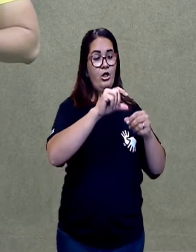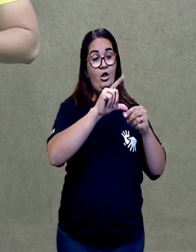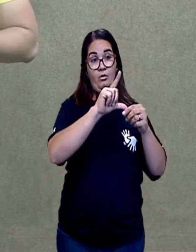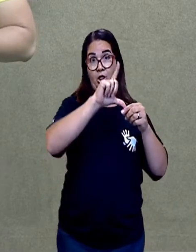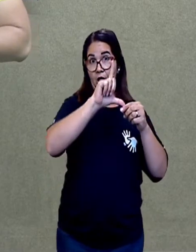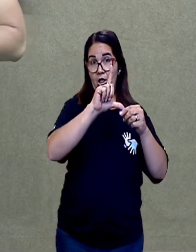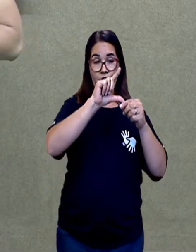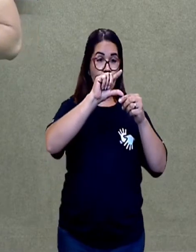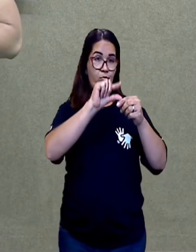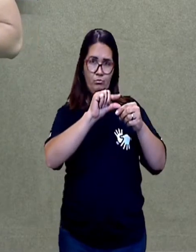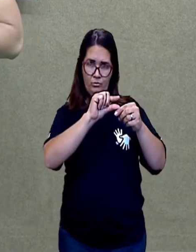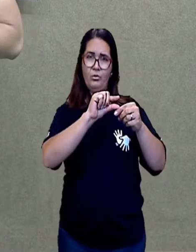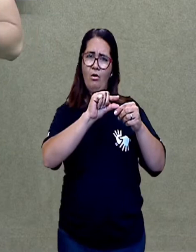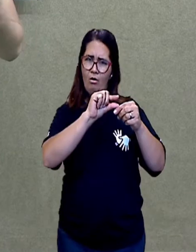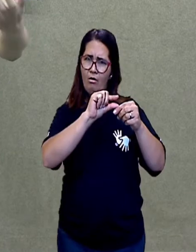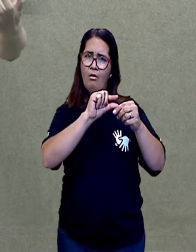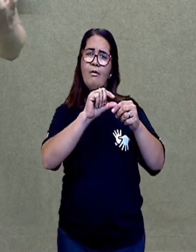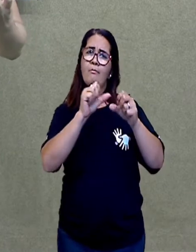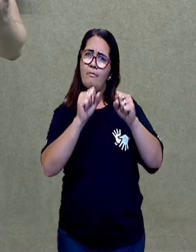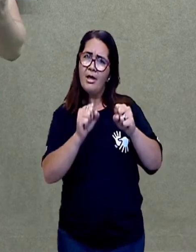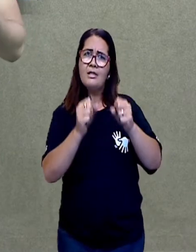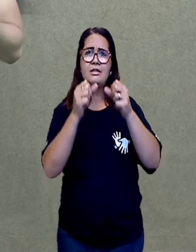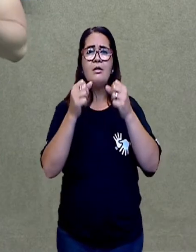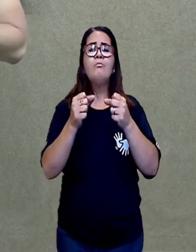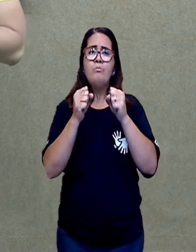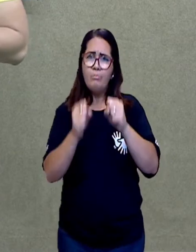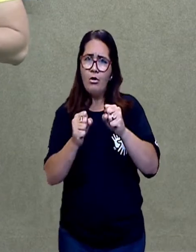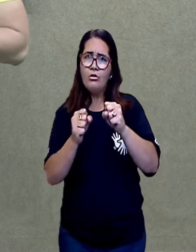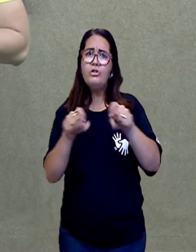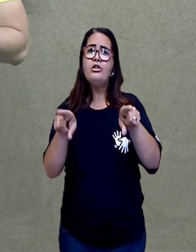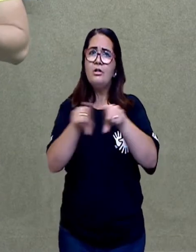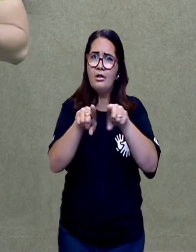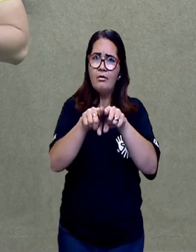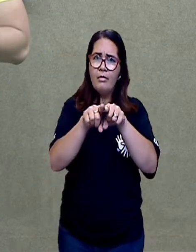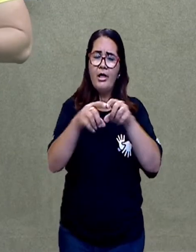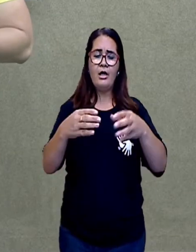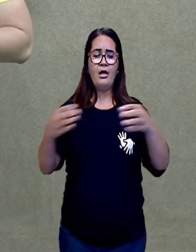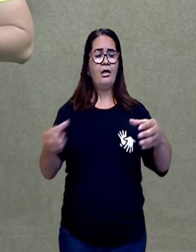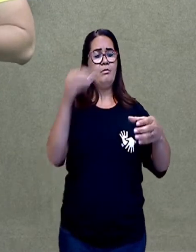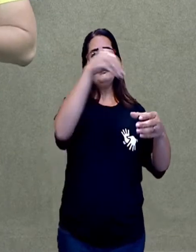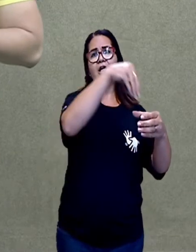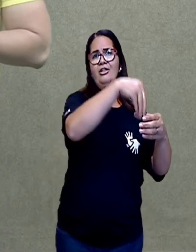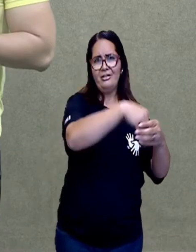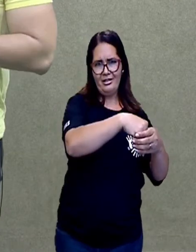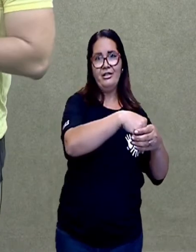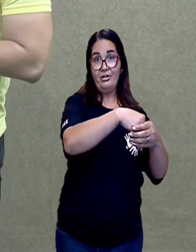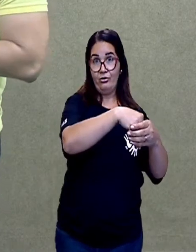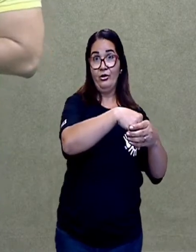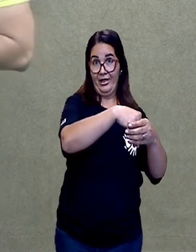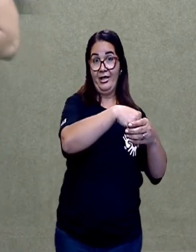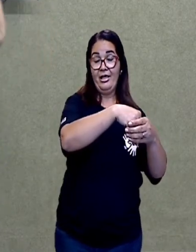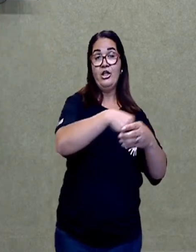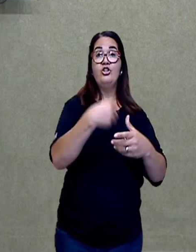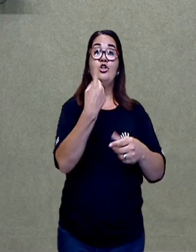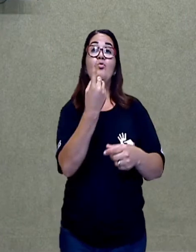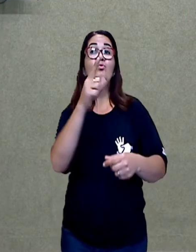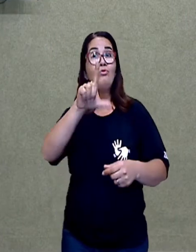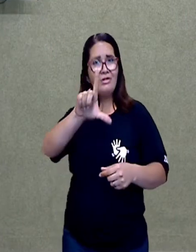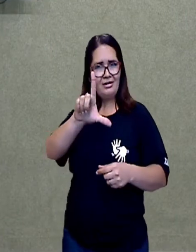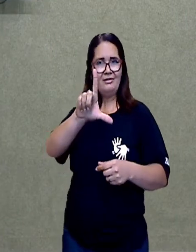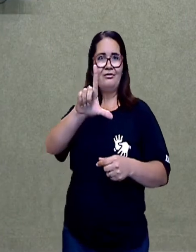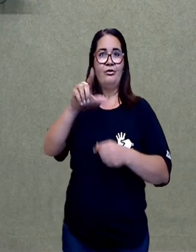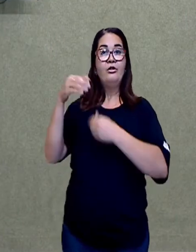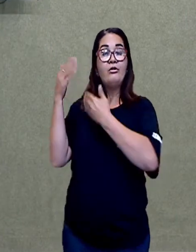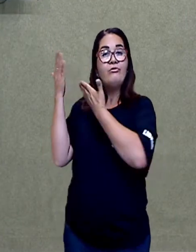Ou seja, eu posso ter um recipiente diferente de um e que cada um contém a capacidade de 1 litro. Veja bem, eu tenho aqui